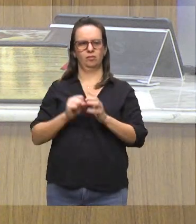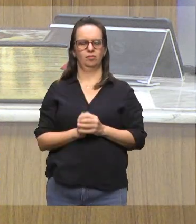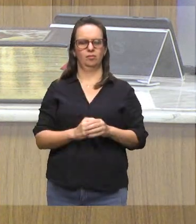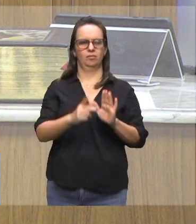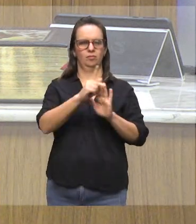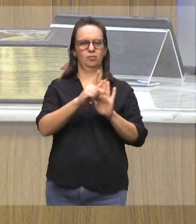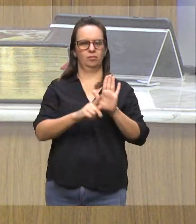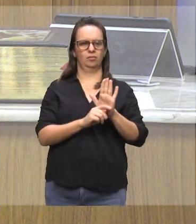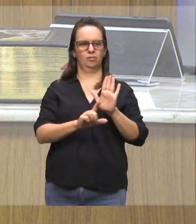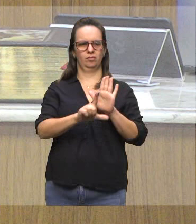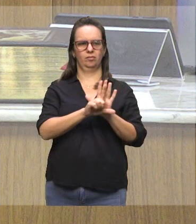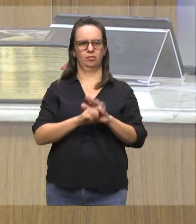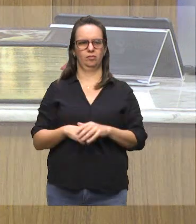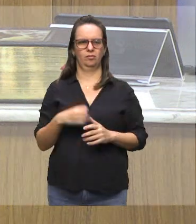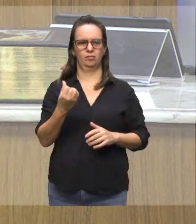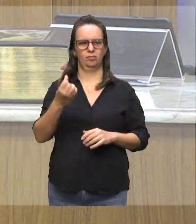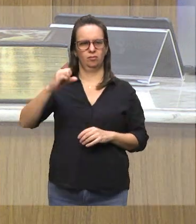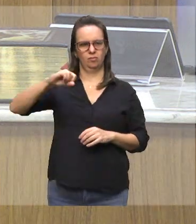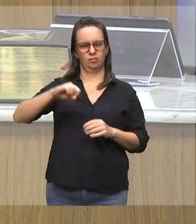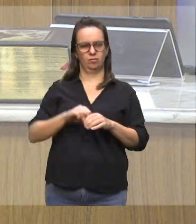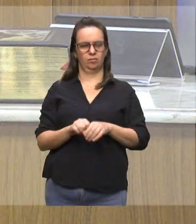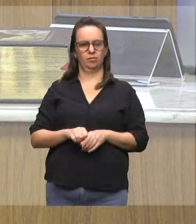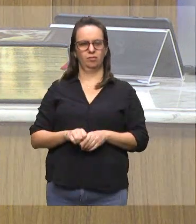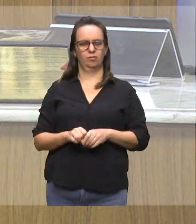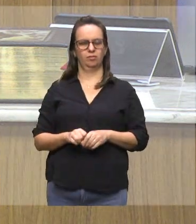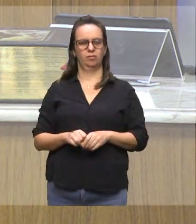de 2023, de autoria da Mesa da Câmara,